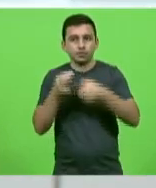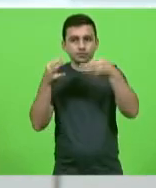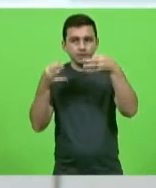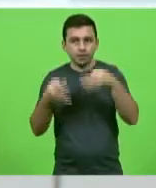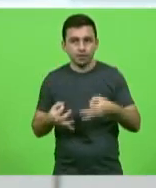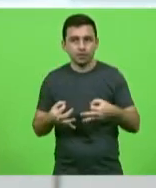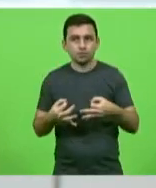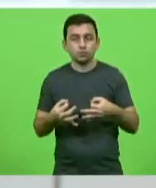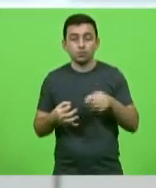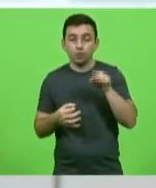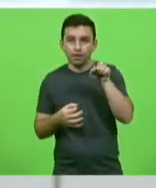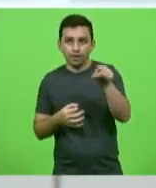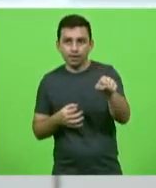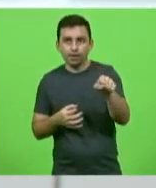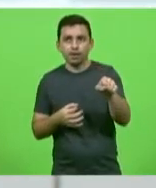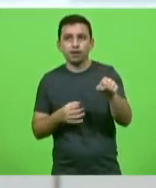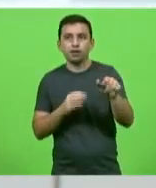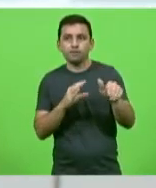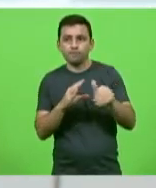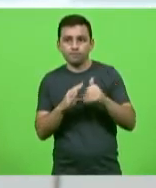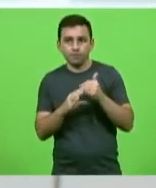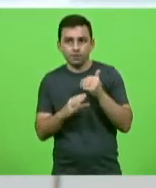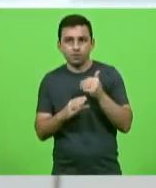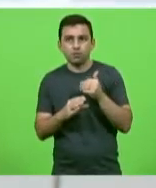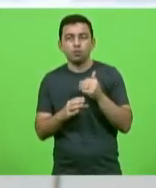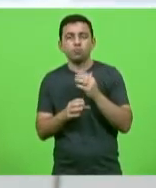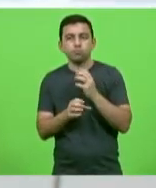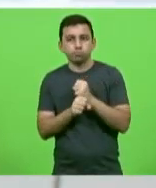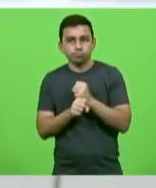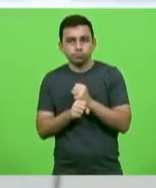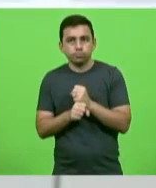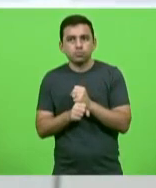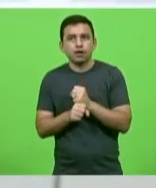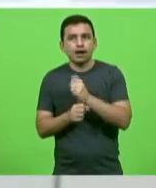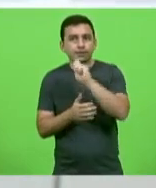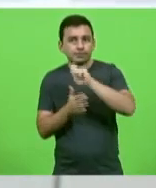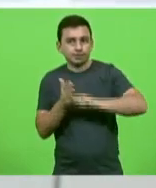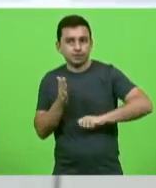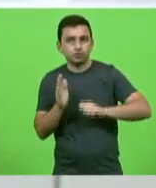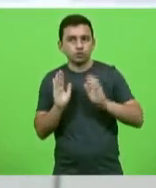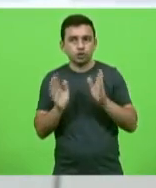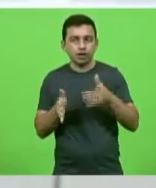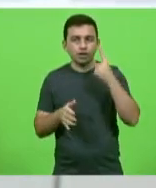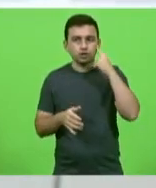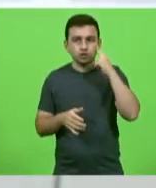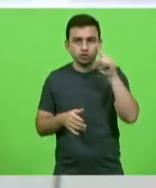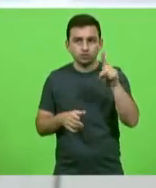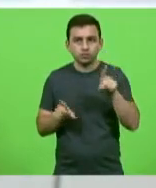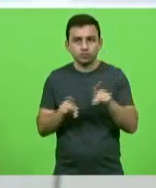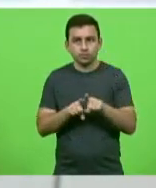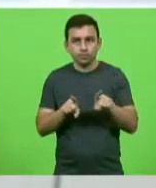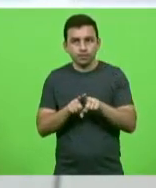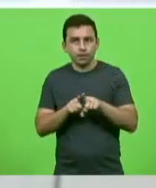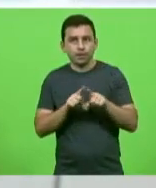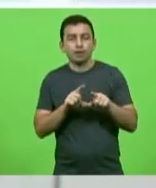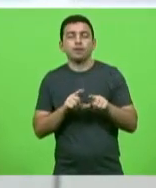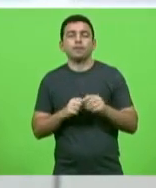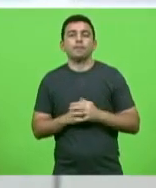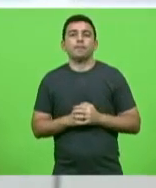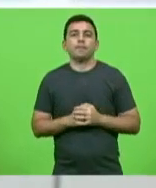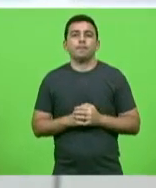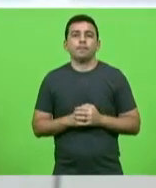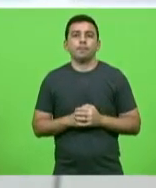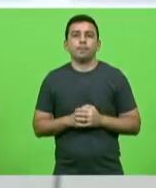do cliente e envio dessa cotação assinada e datada por e-mail